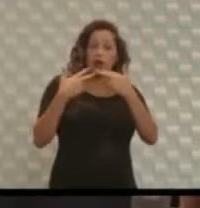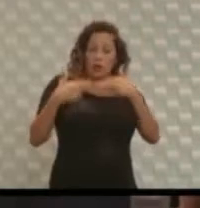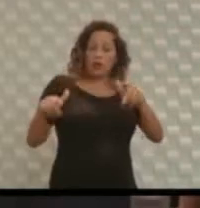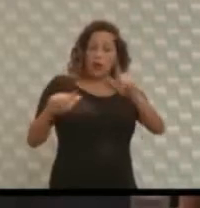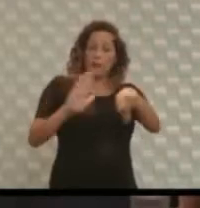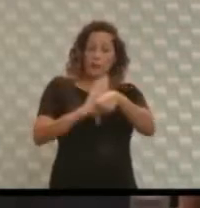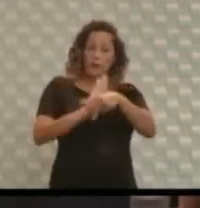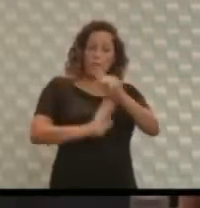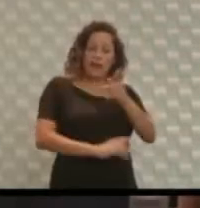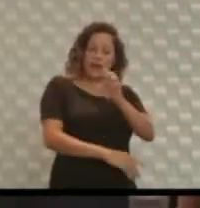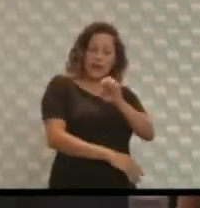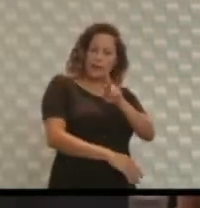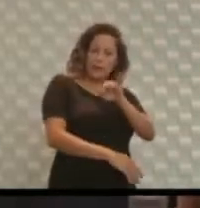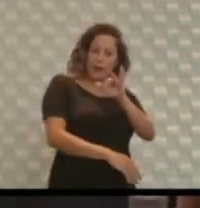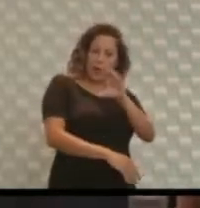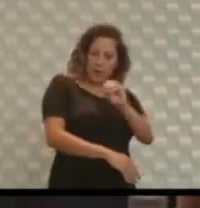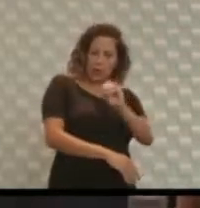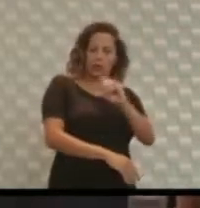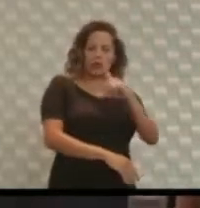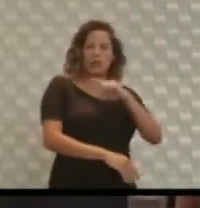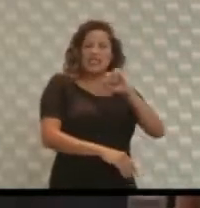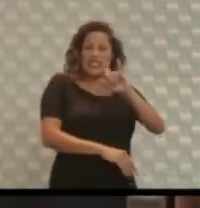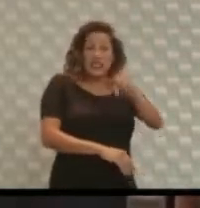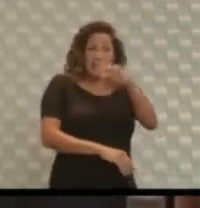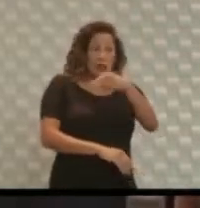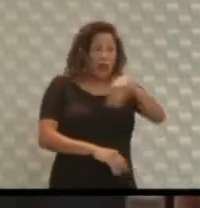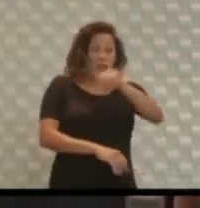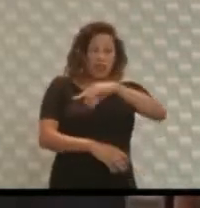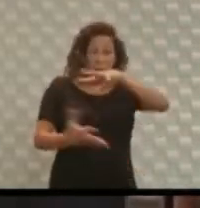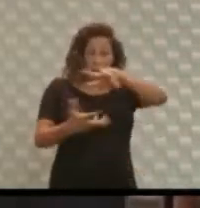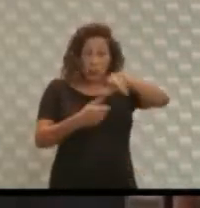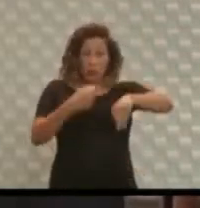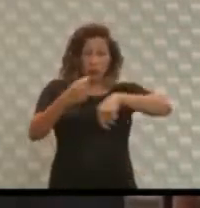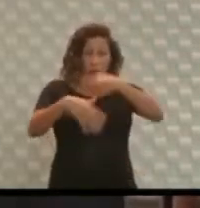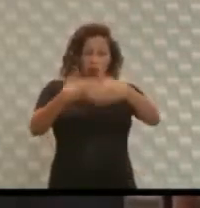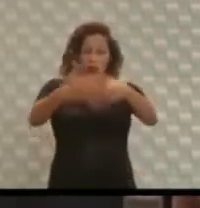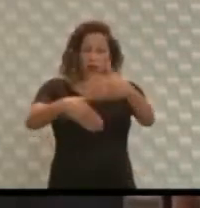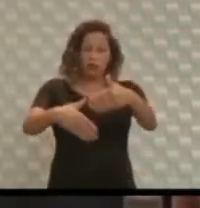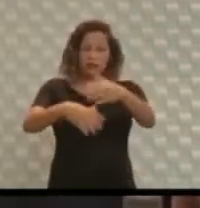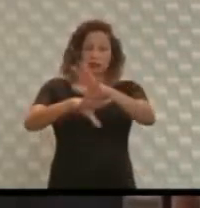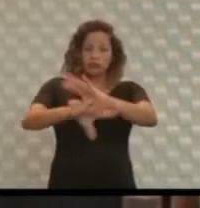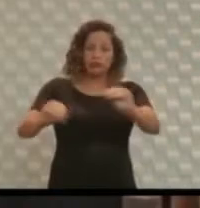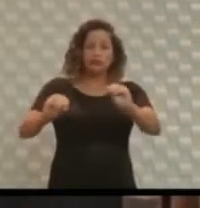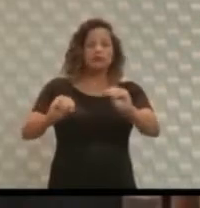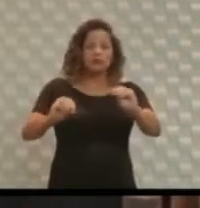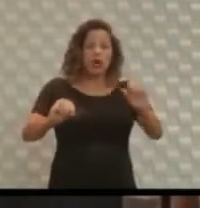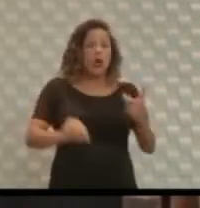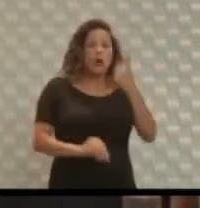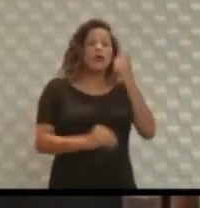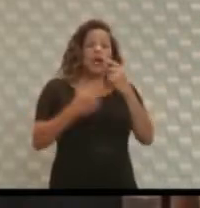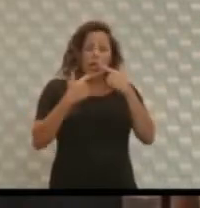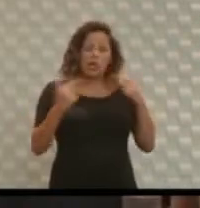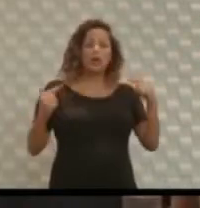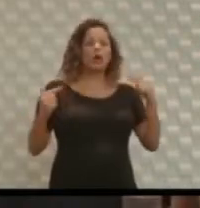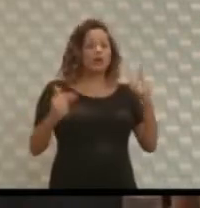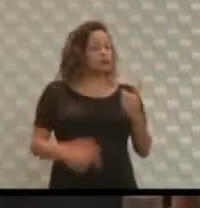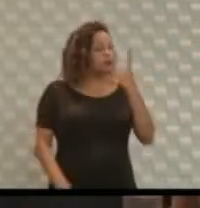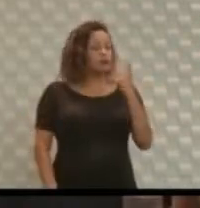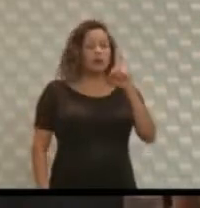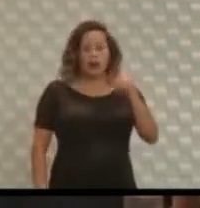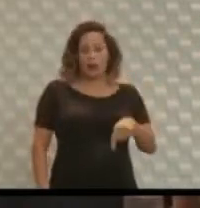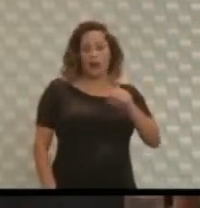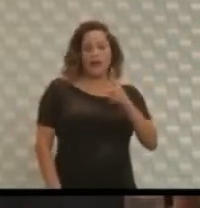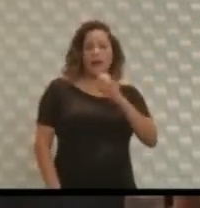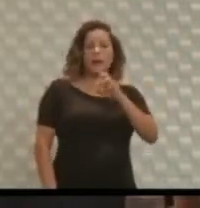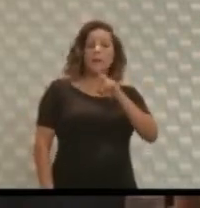coisas, tiver só uma única língua, vai ser hebraico. Então é a língua de Deus. E amor em hebraico é